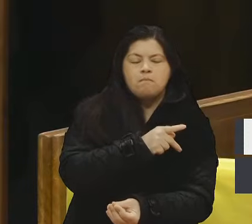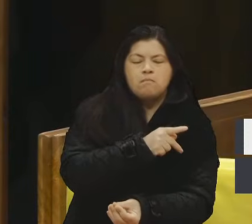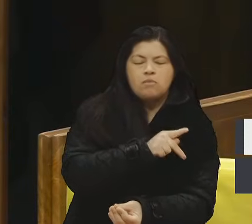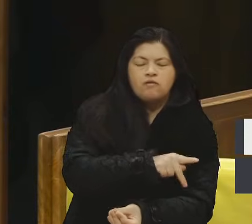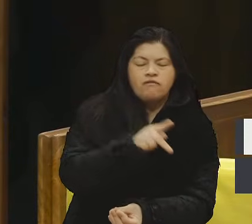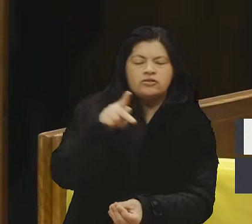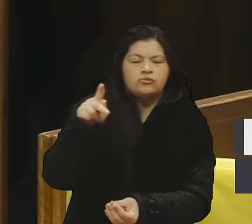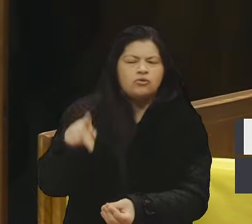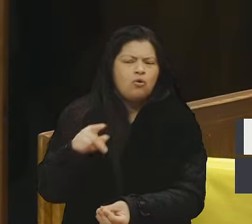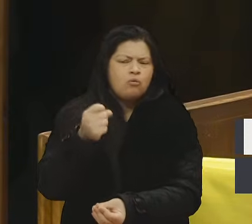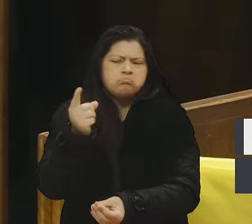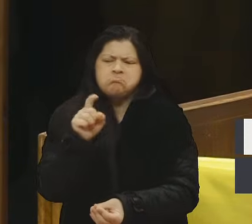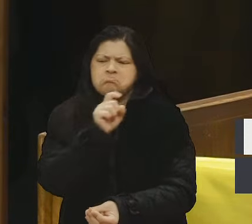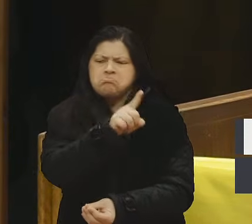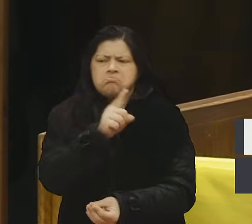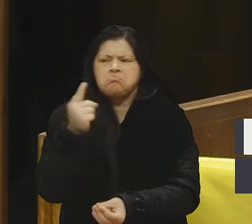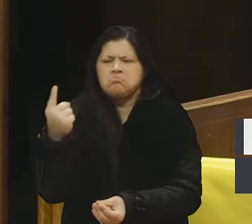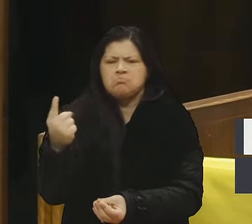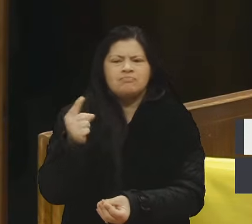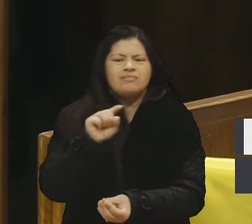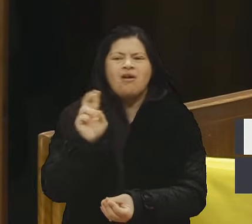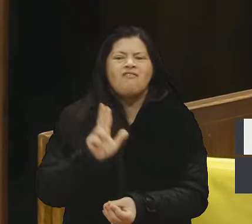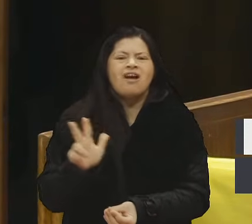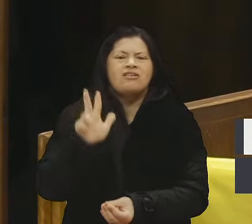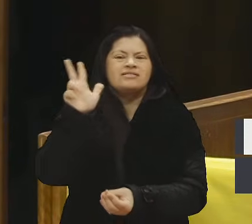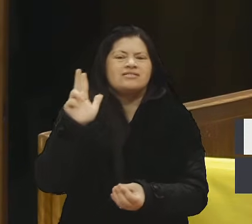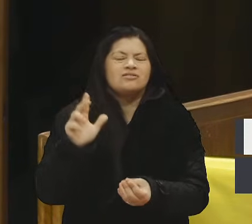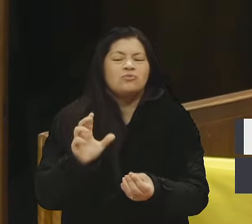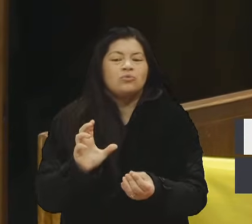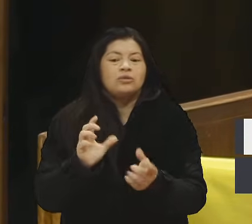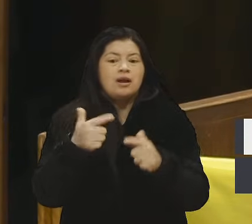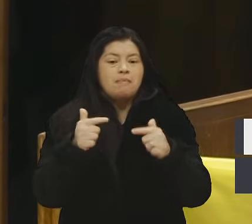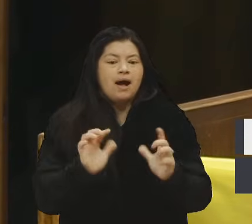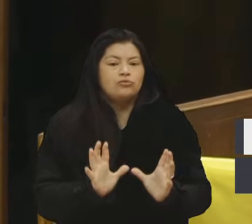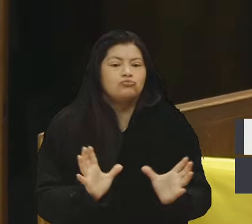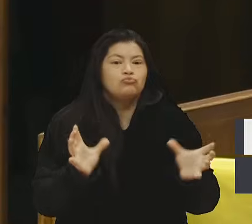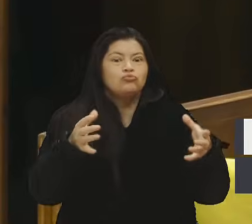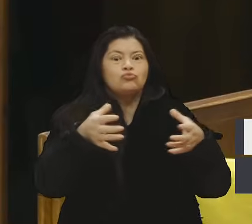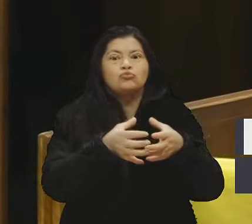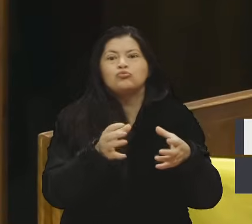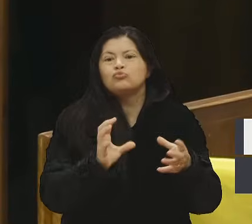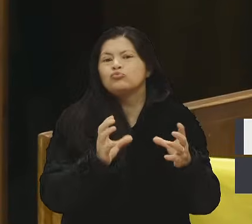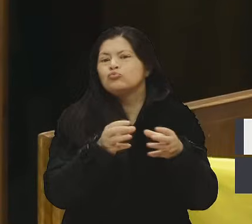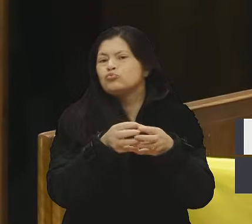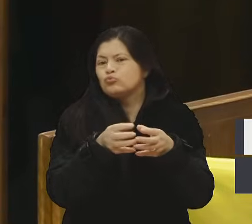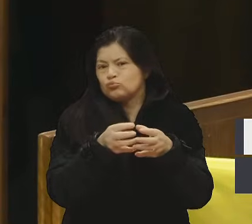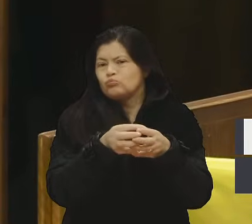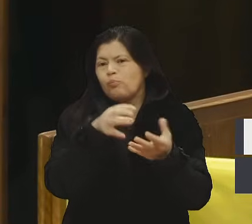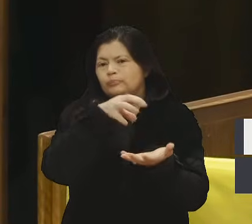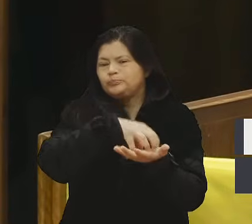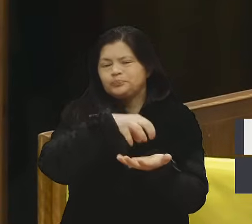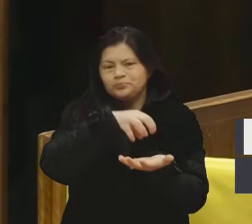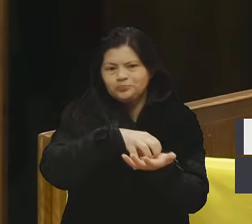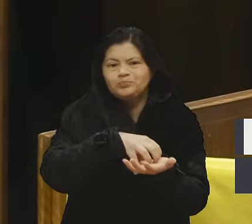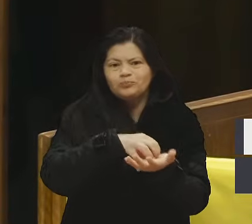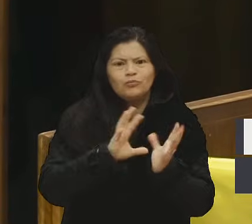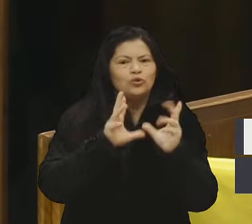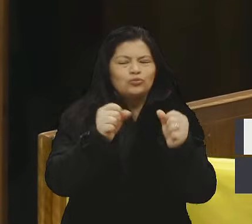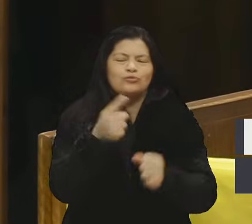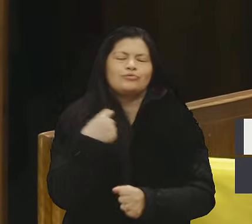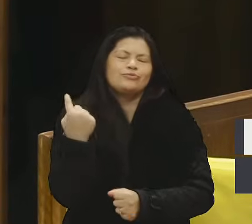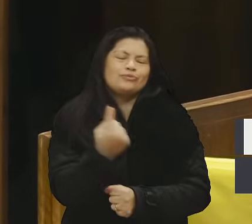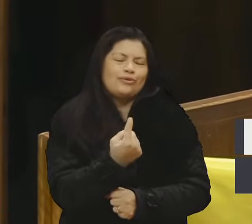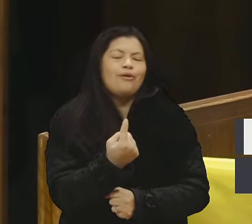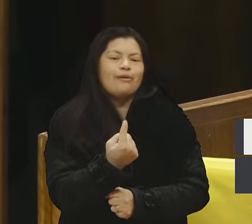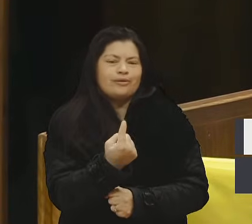não consegue sequer valorizar o trabalho coletivo. E se tem um detalhe que nós primamos na educação, todos nós e todas